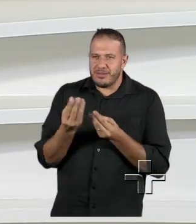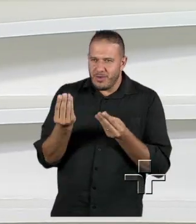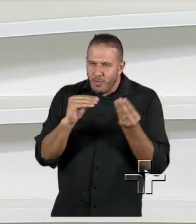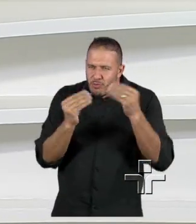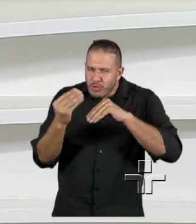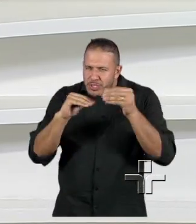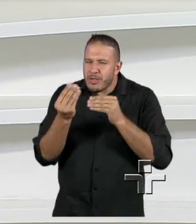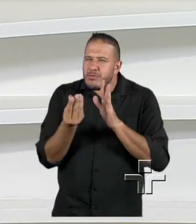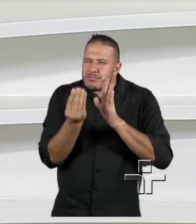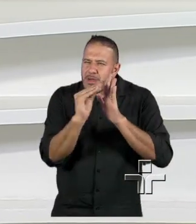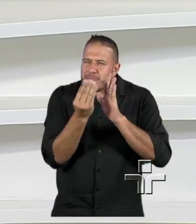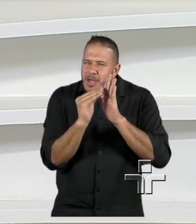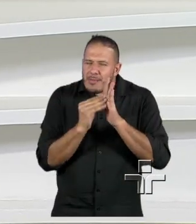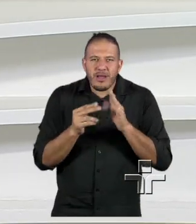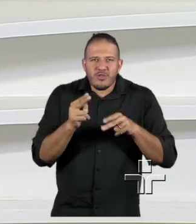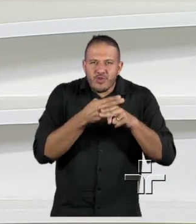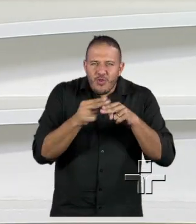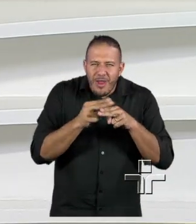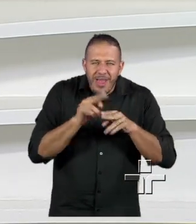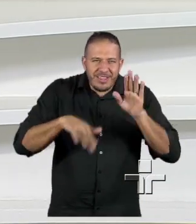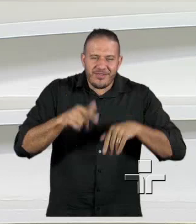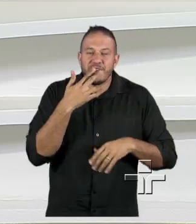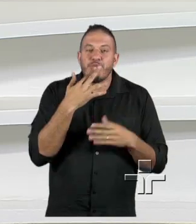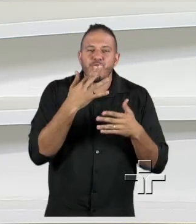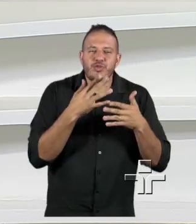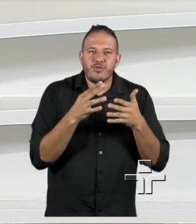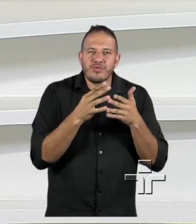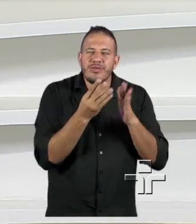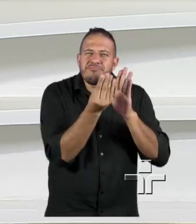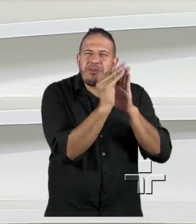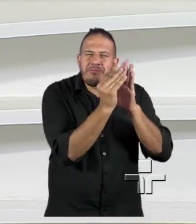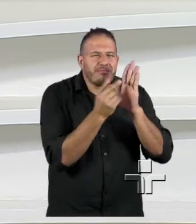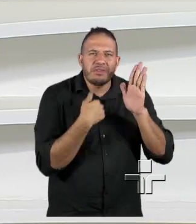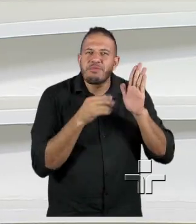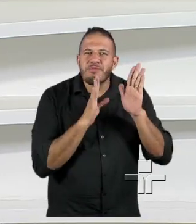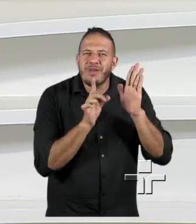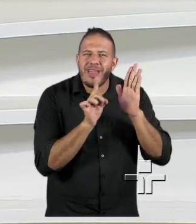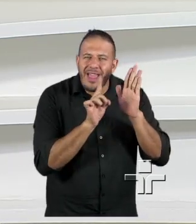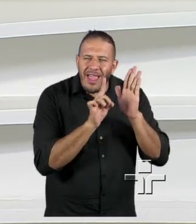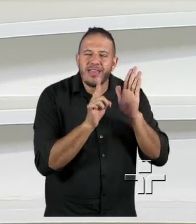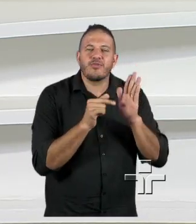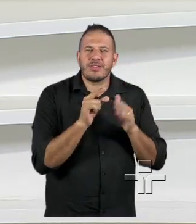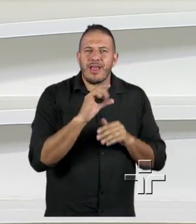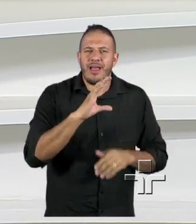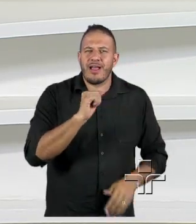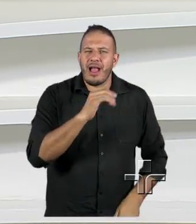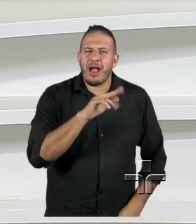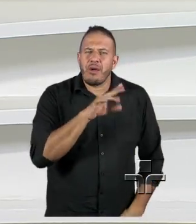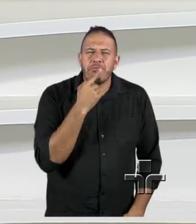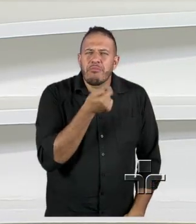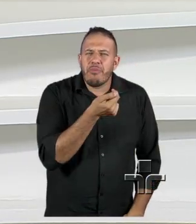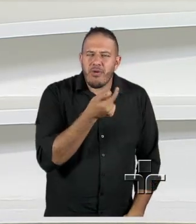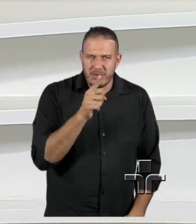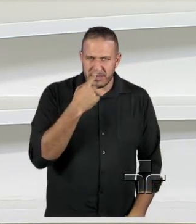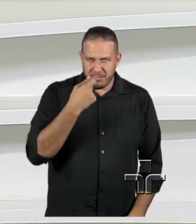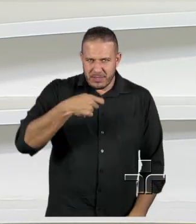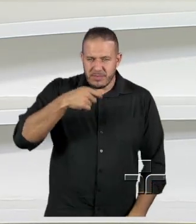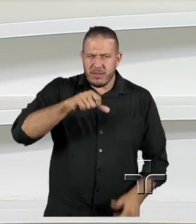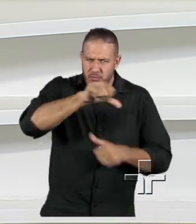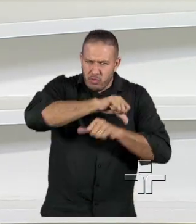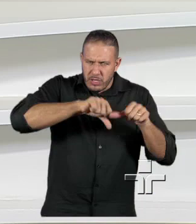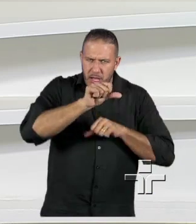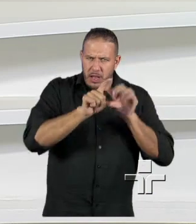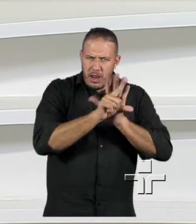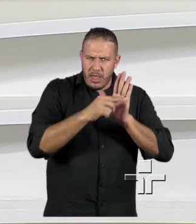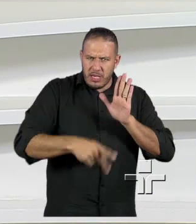você vai ler ali o que vai no chocolate, às vezes tem muitos ingredientes que você não conhece e o que tem de cacau às vezes é pouco. Você acha que tinha que mudar a legislação